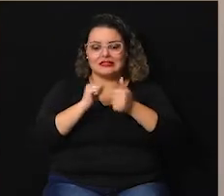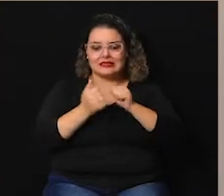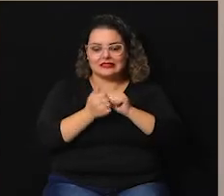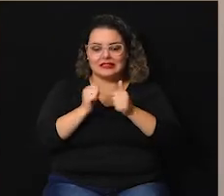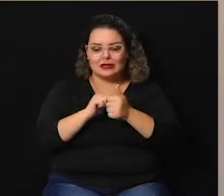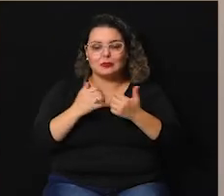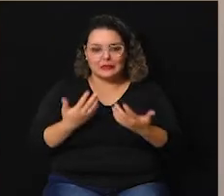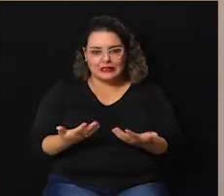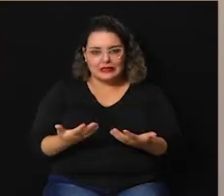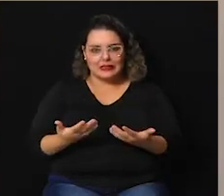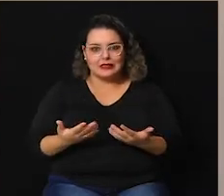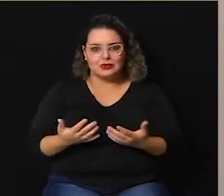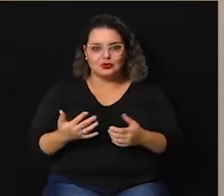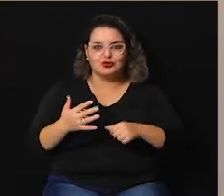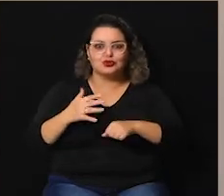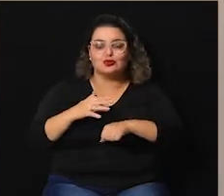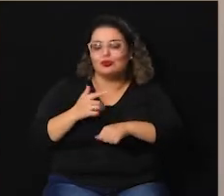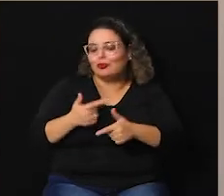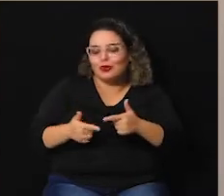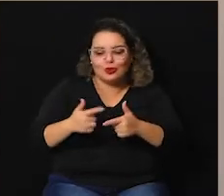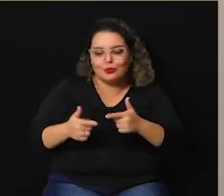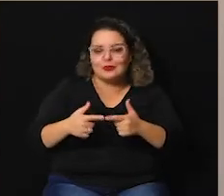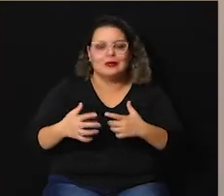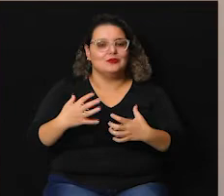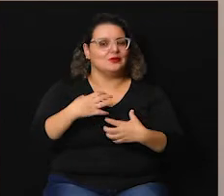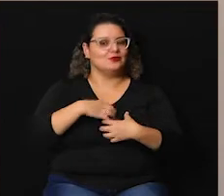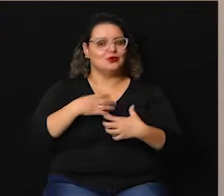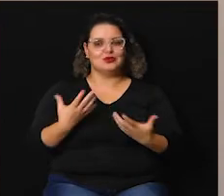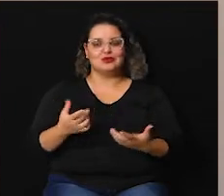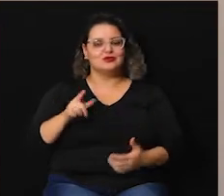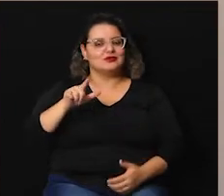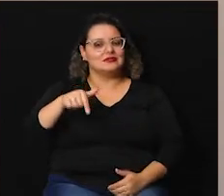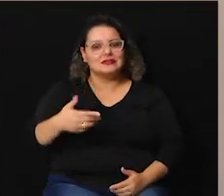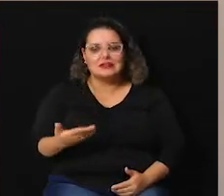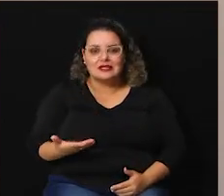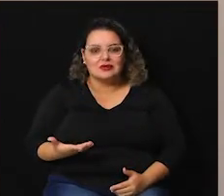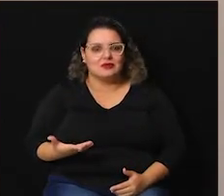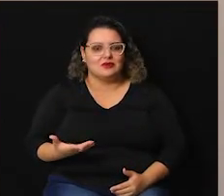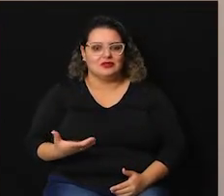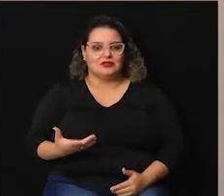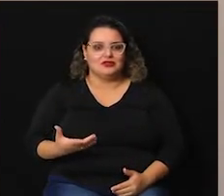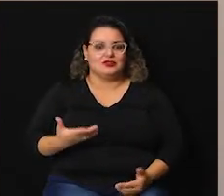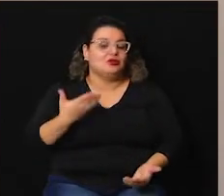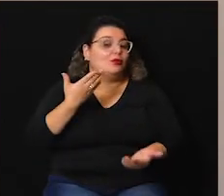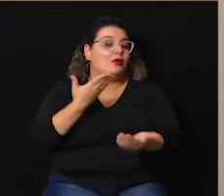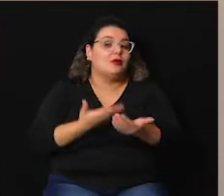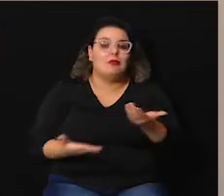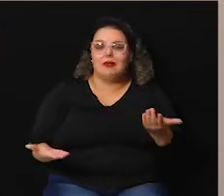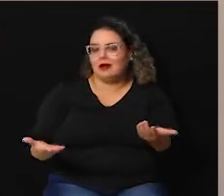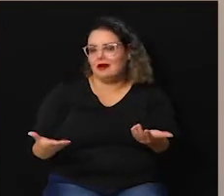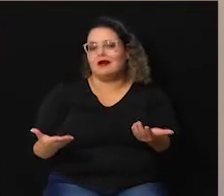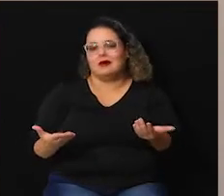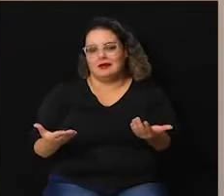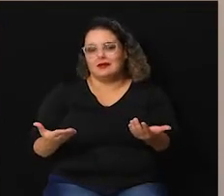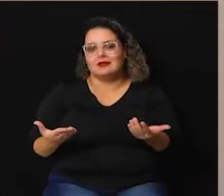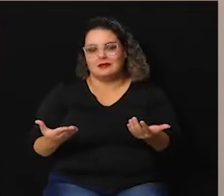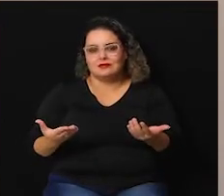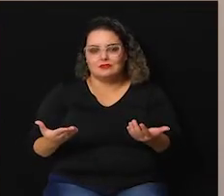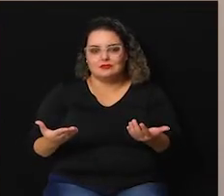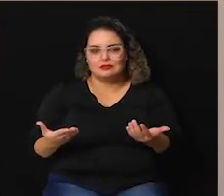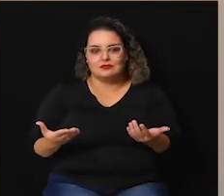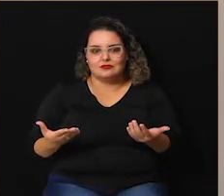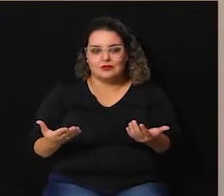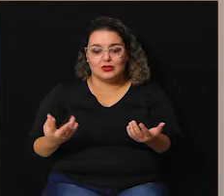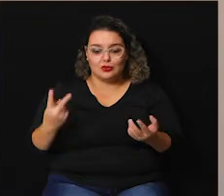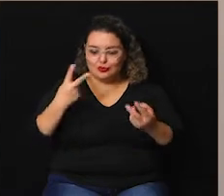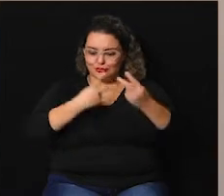reconstituída a partir de um dano emocional depois de ter uma perda relacionada a algo que